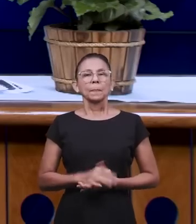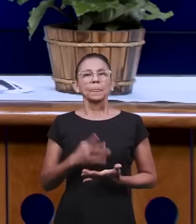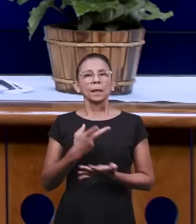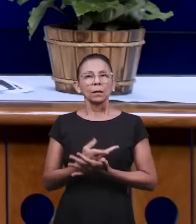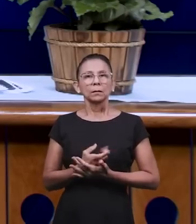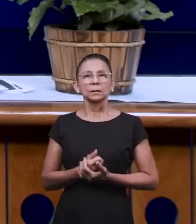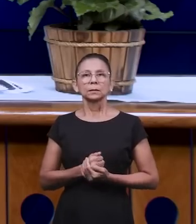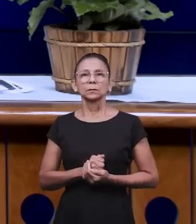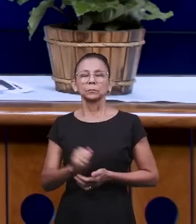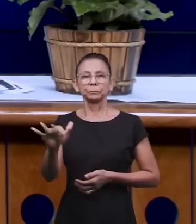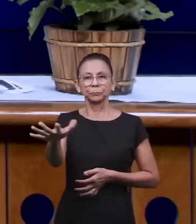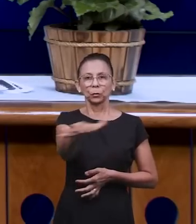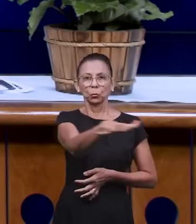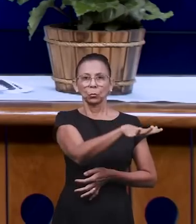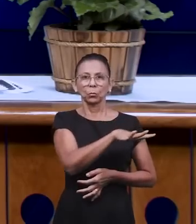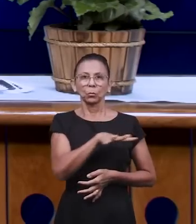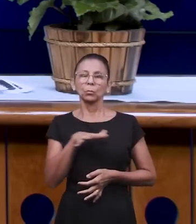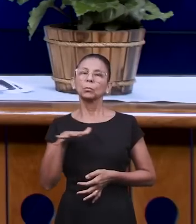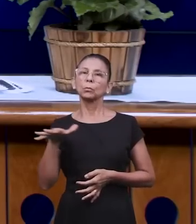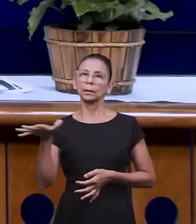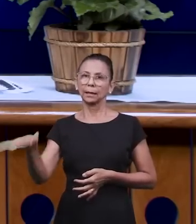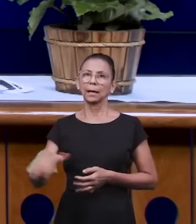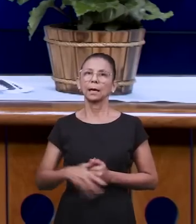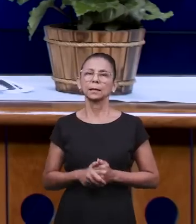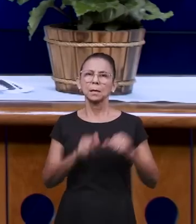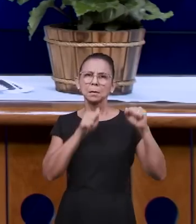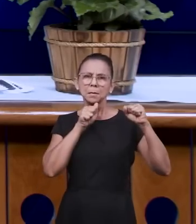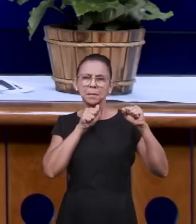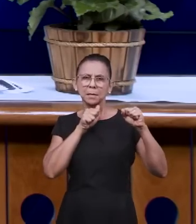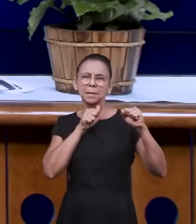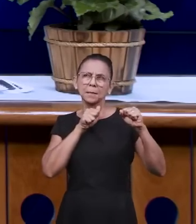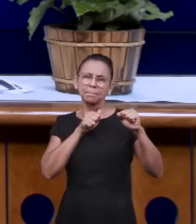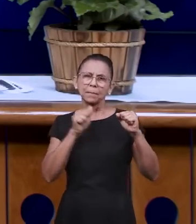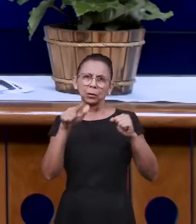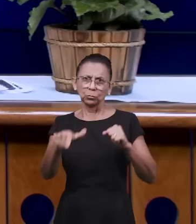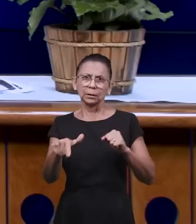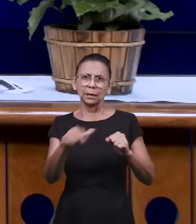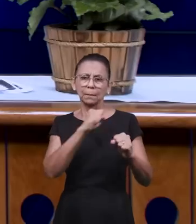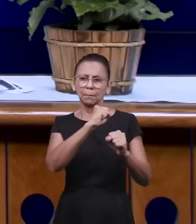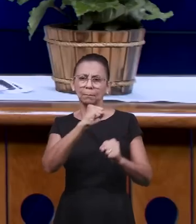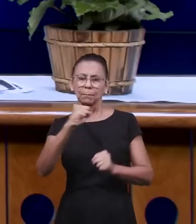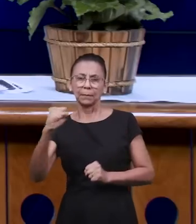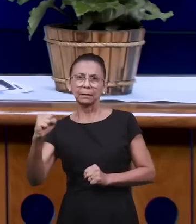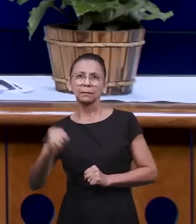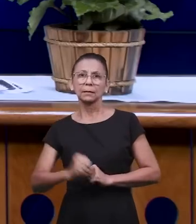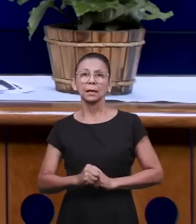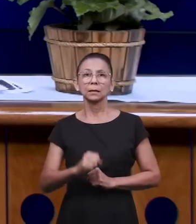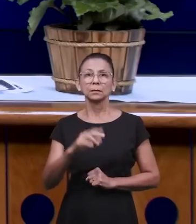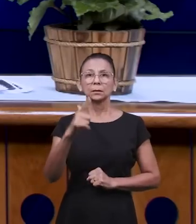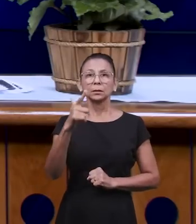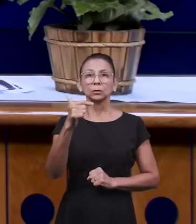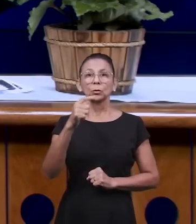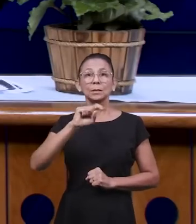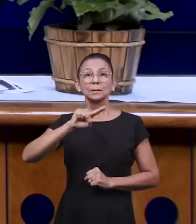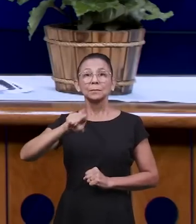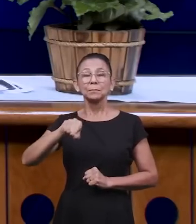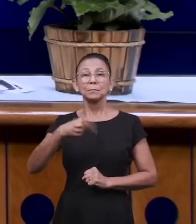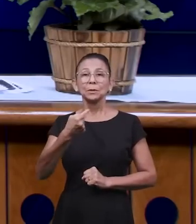das terras para Israel. Embora estivesse favorável a Israel, foi forçada a fazer e